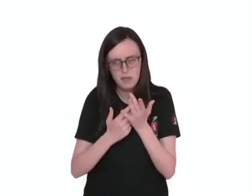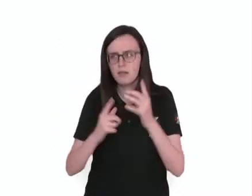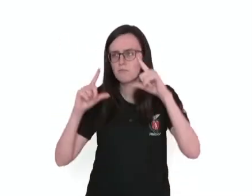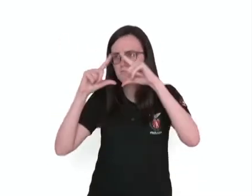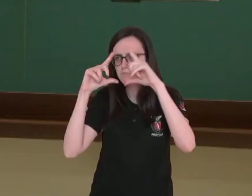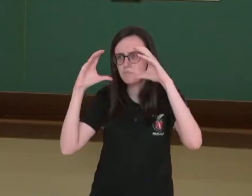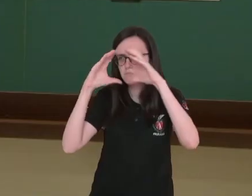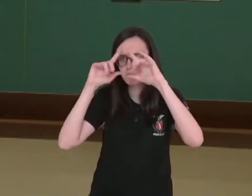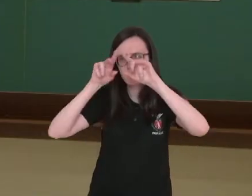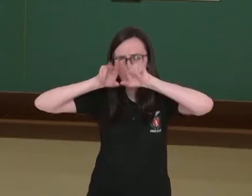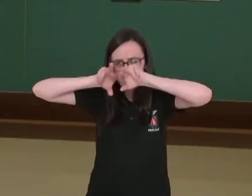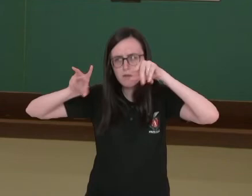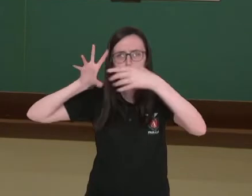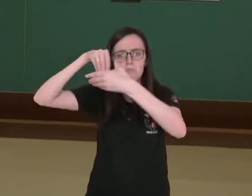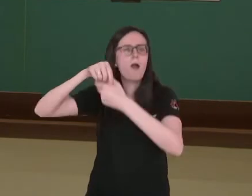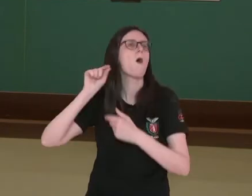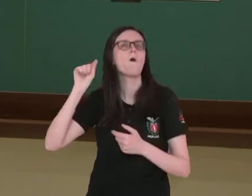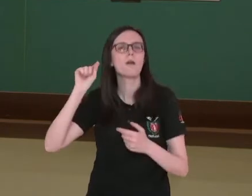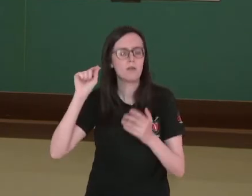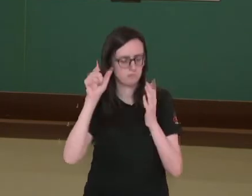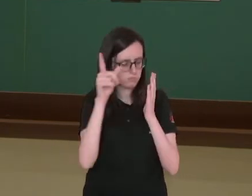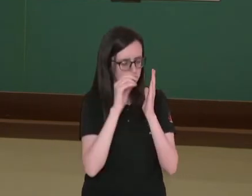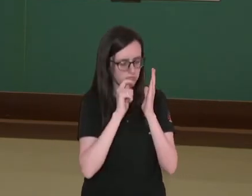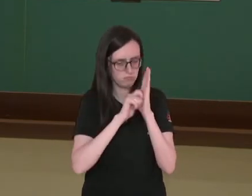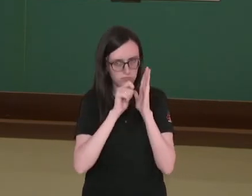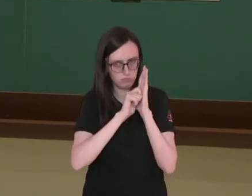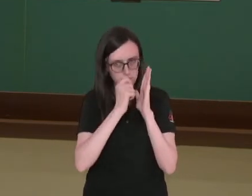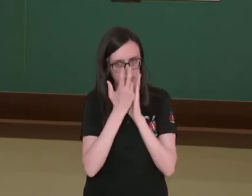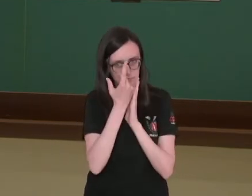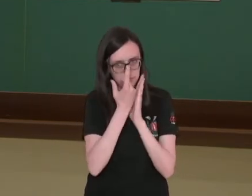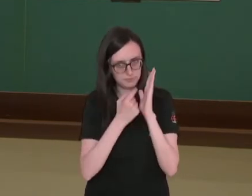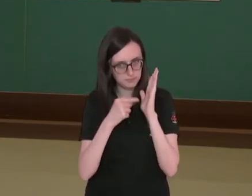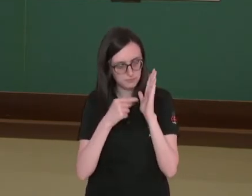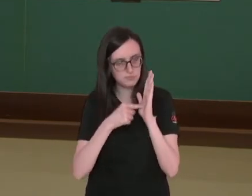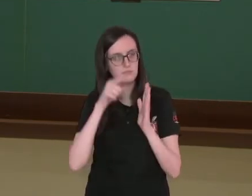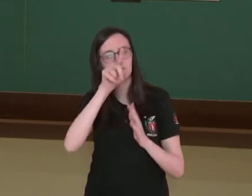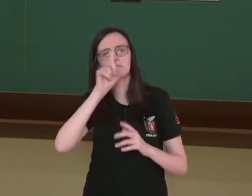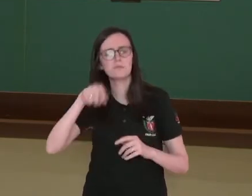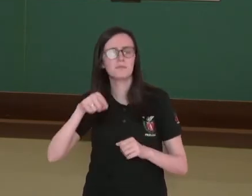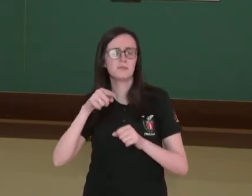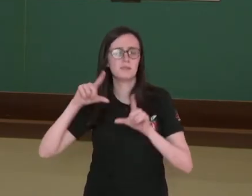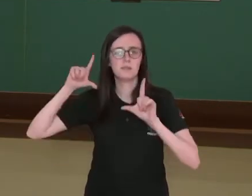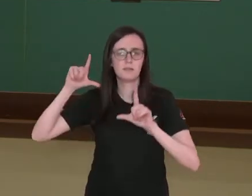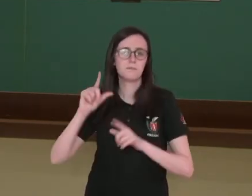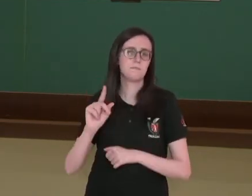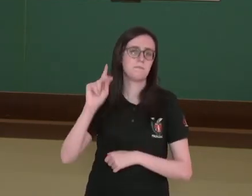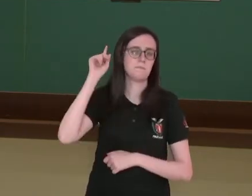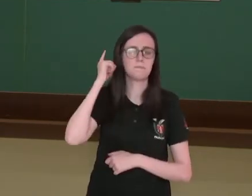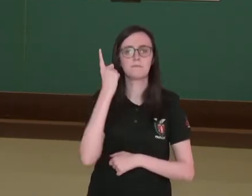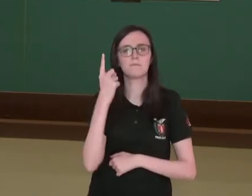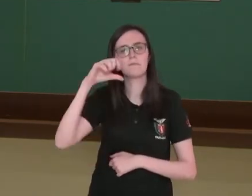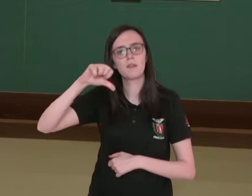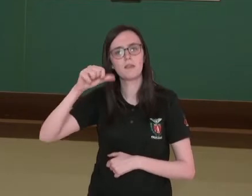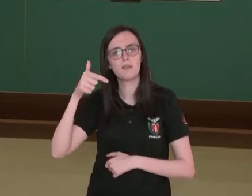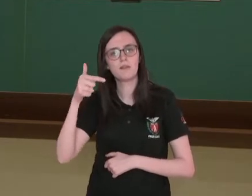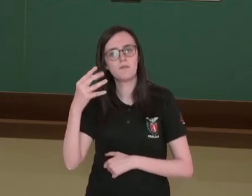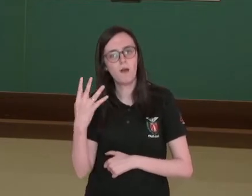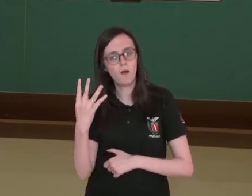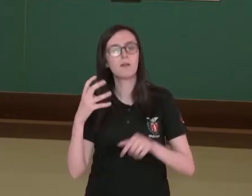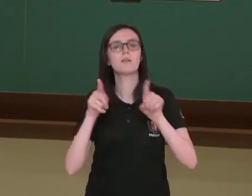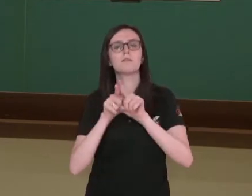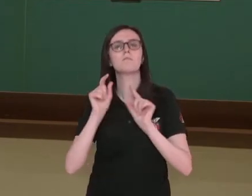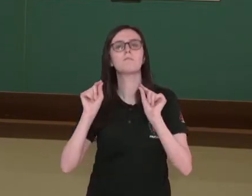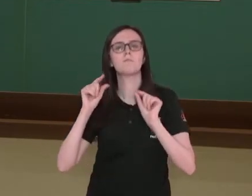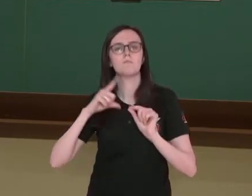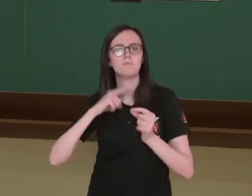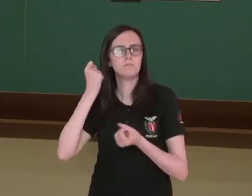ela, tá? Então, aqui nós temos a obra dele, que se chama, né, Mudo, lá de 1924, beleza? E ali tem